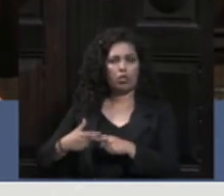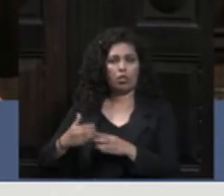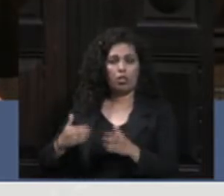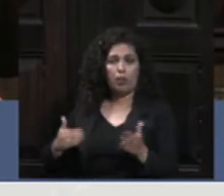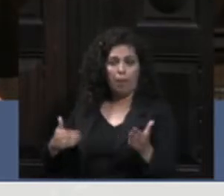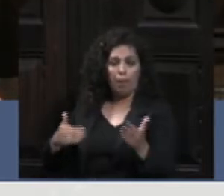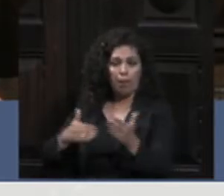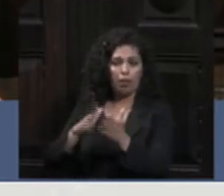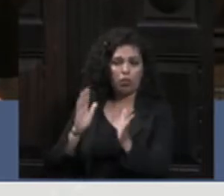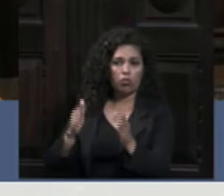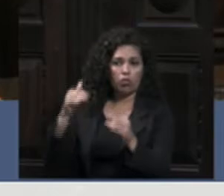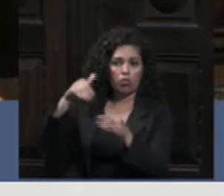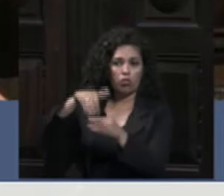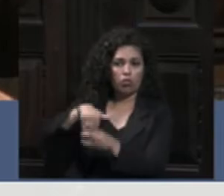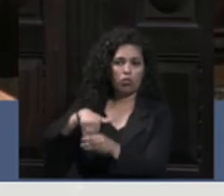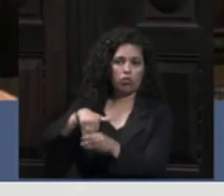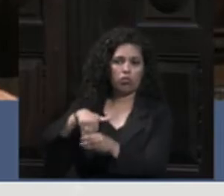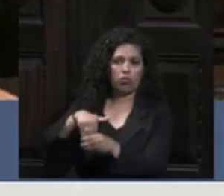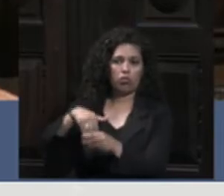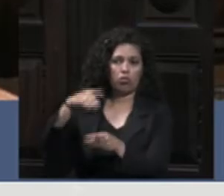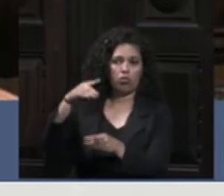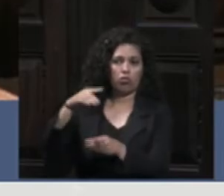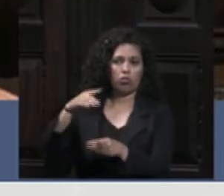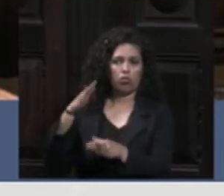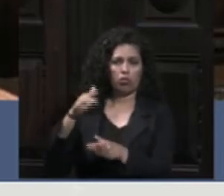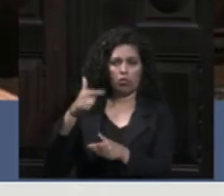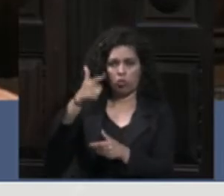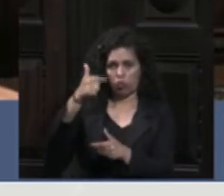dias o voto